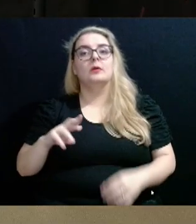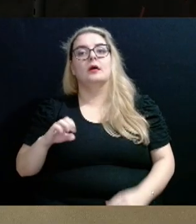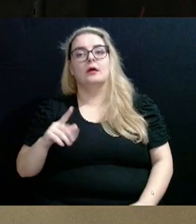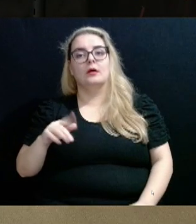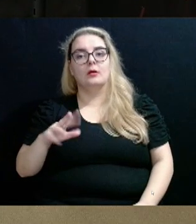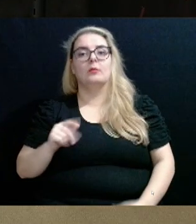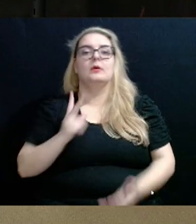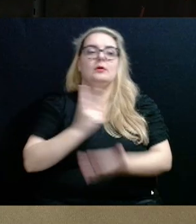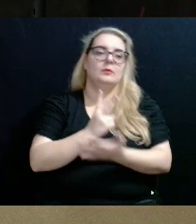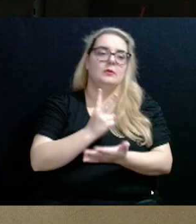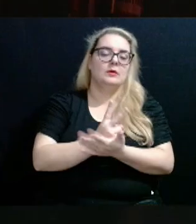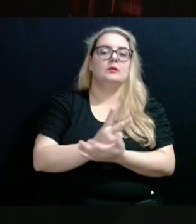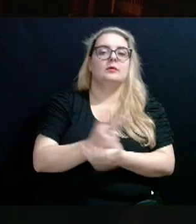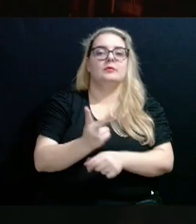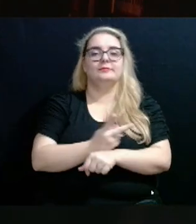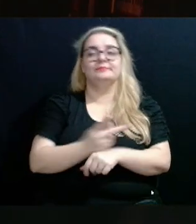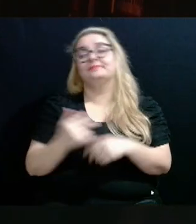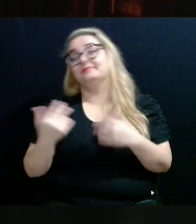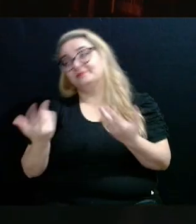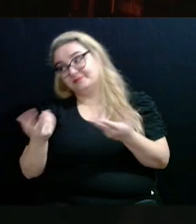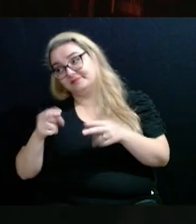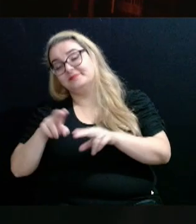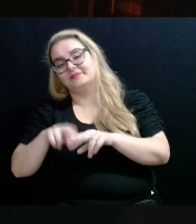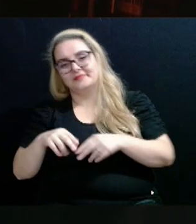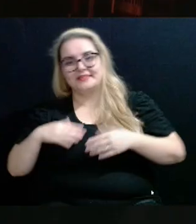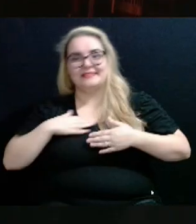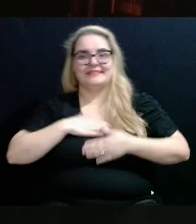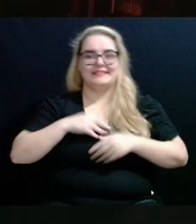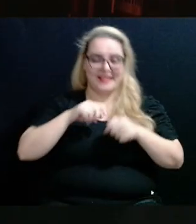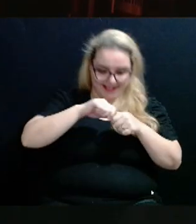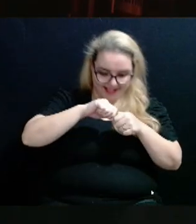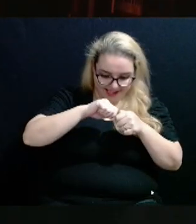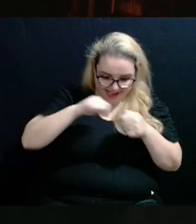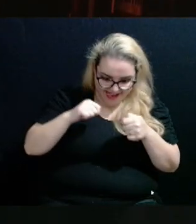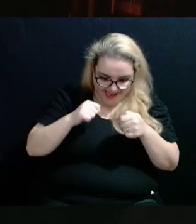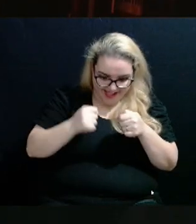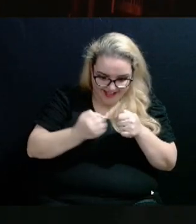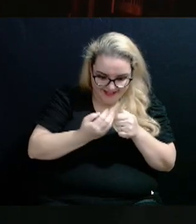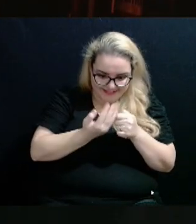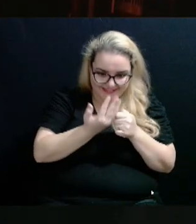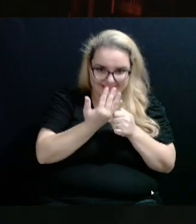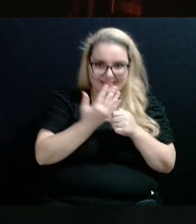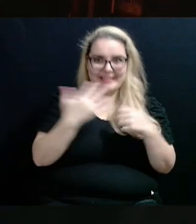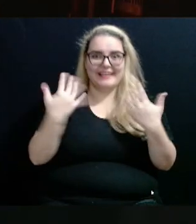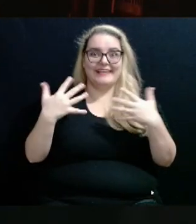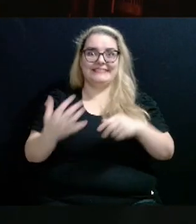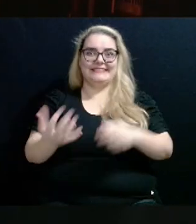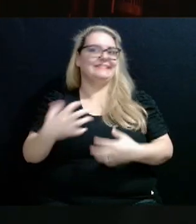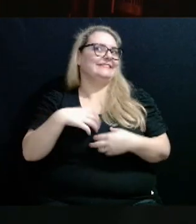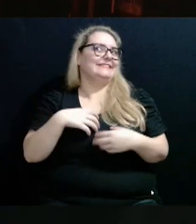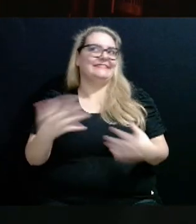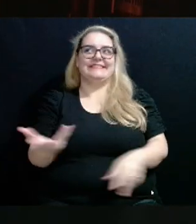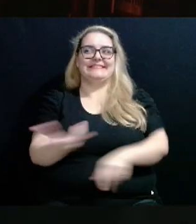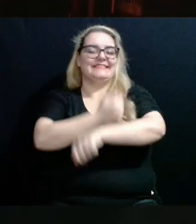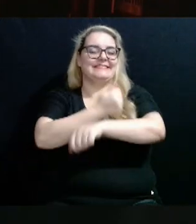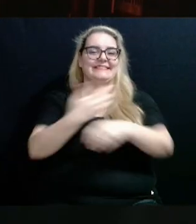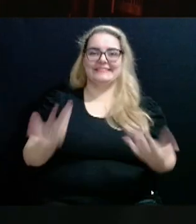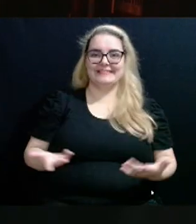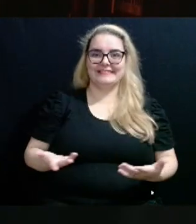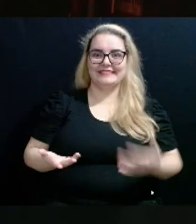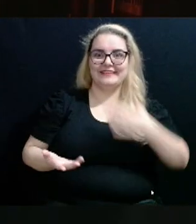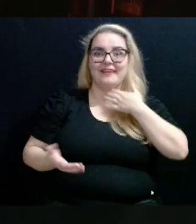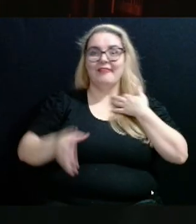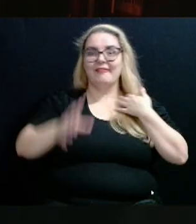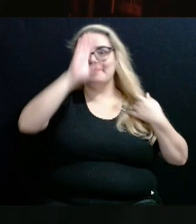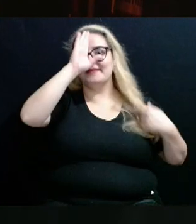que deve ser gostoso abrir o pacotinho de figurinha, né? Ai, que sensação maravilhosa. E ainda mais quando vem as figurinhas que você não tem, que você está